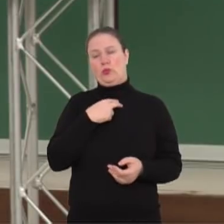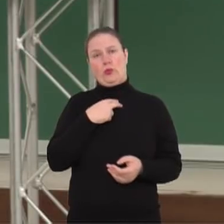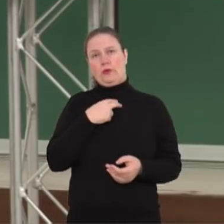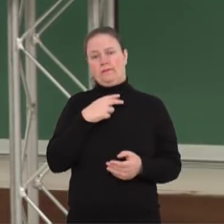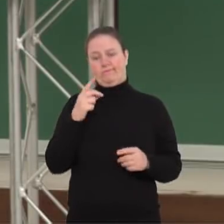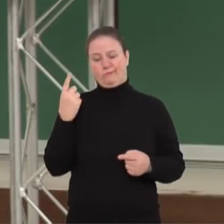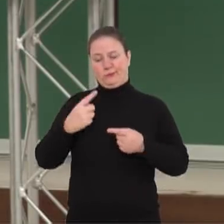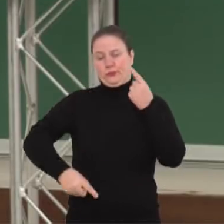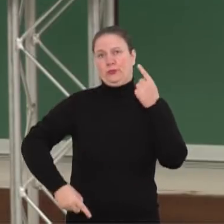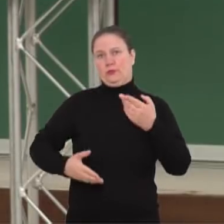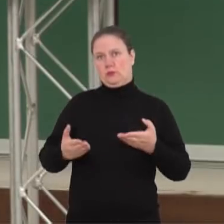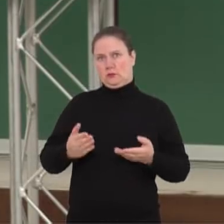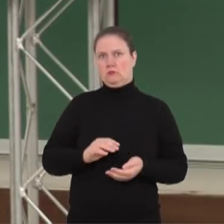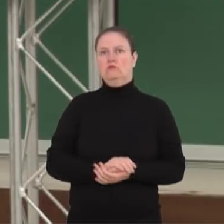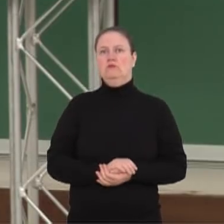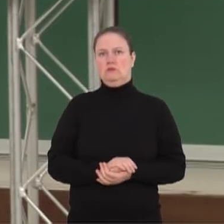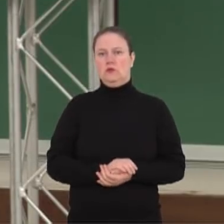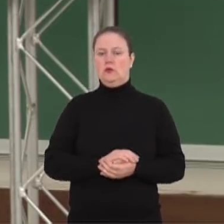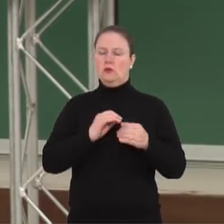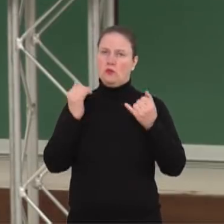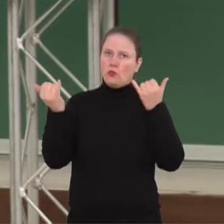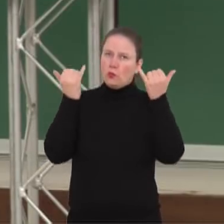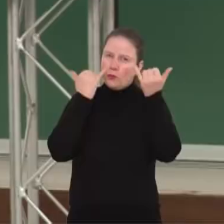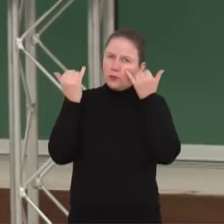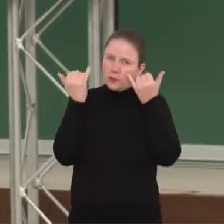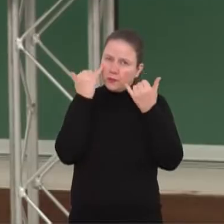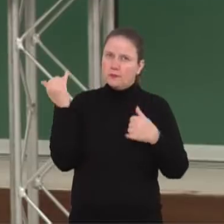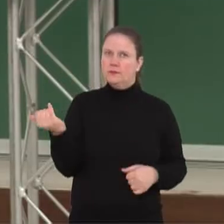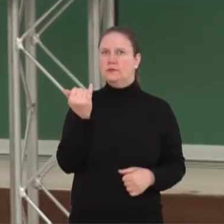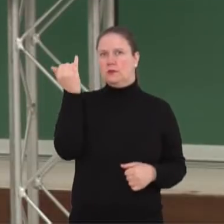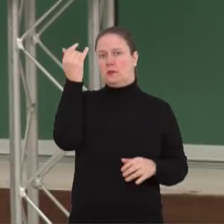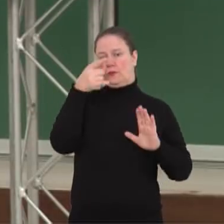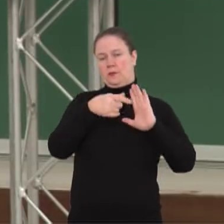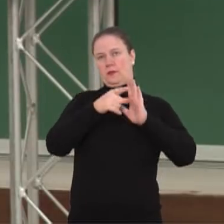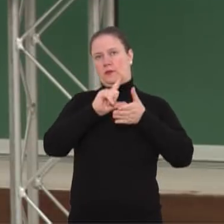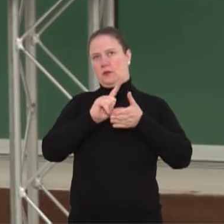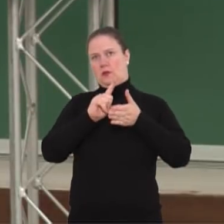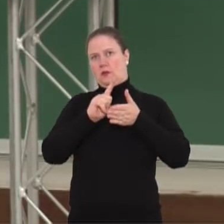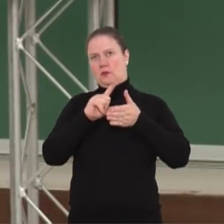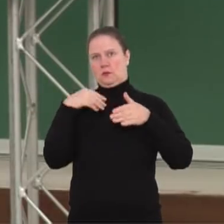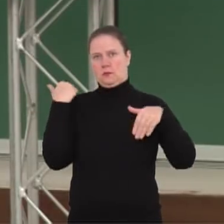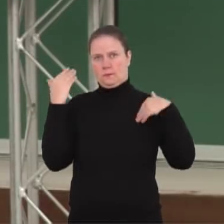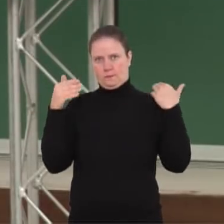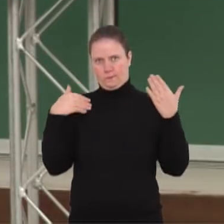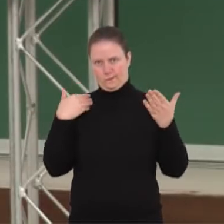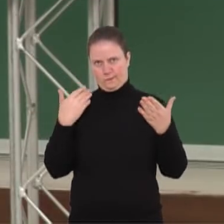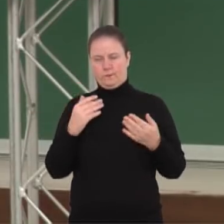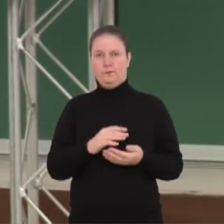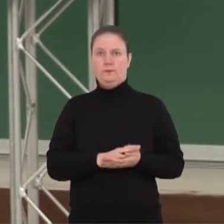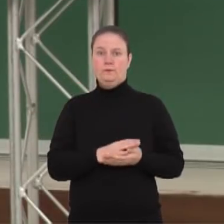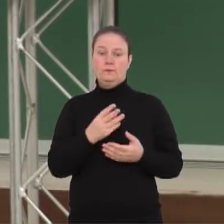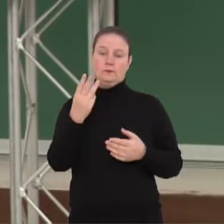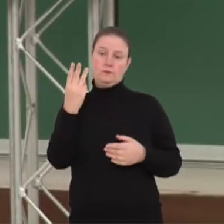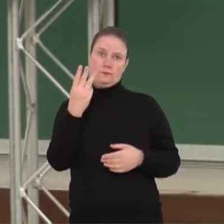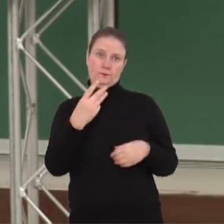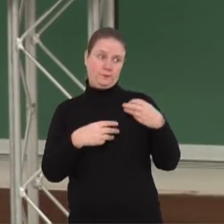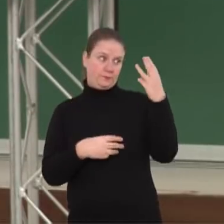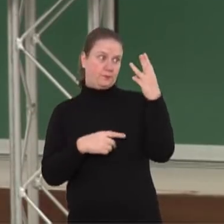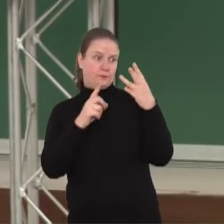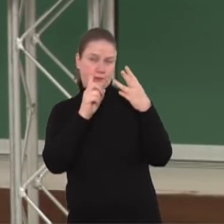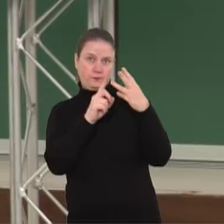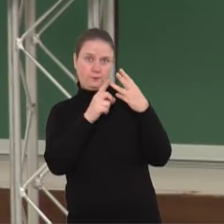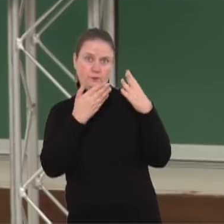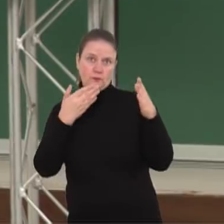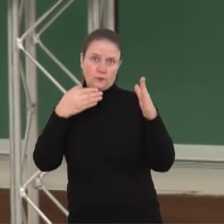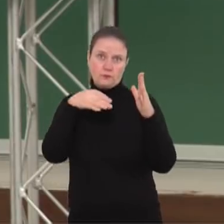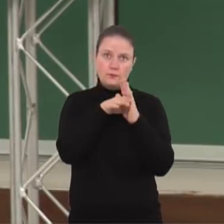também não adianta. Então, essas são informações importantes de você verificar antes de ir ao parque. 3, chegue cedo. O mais importante é você